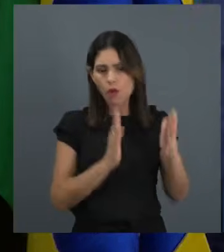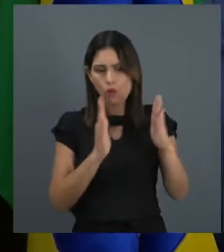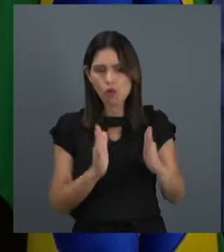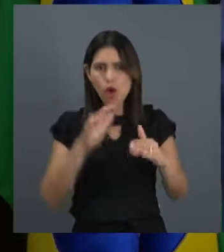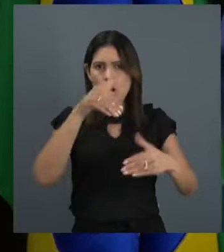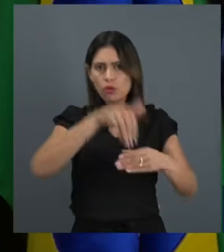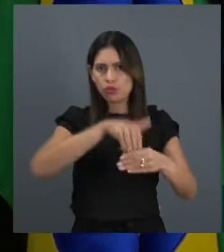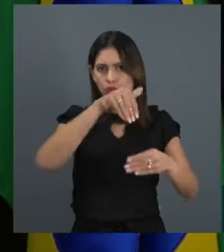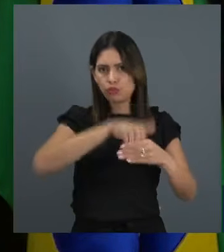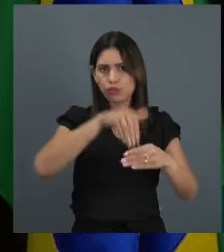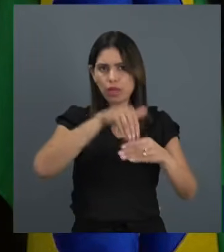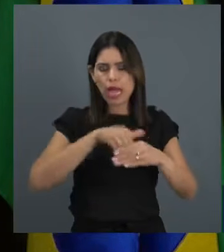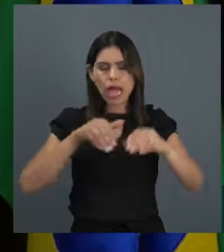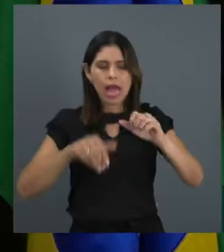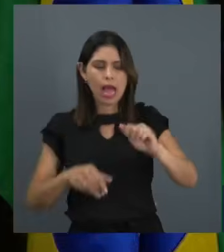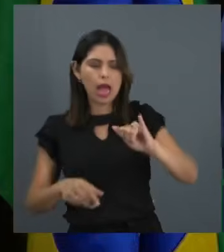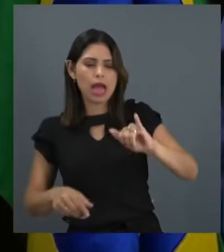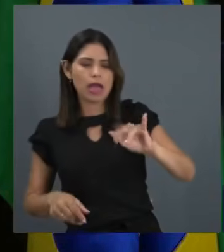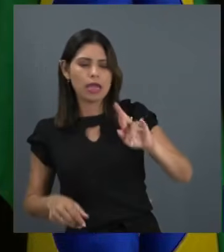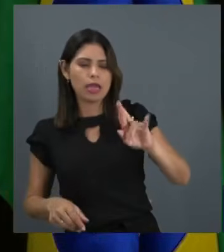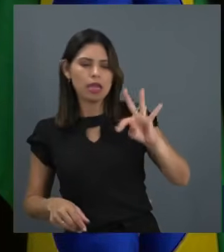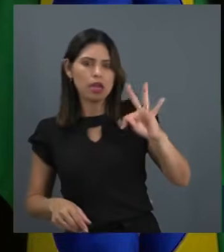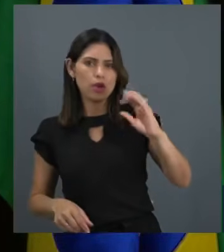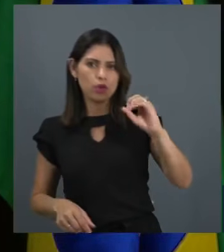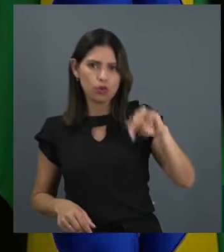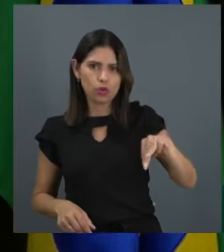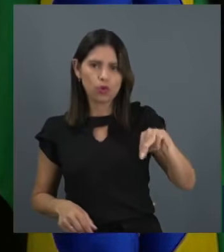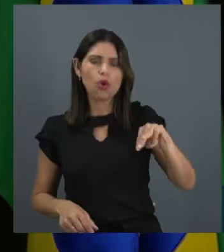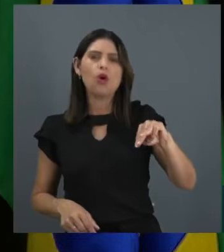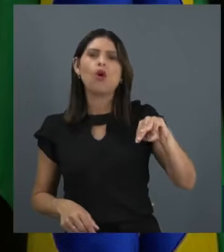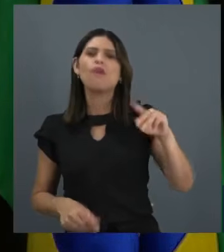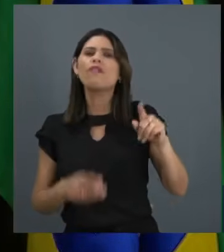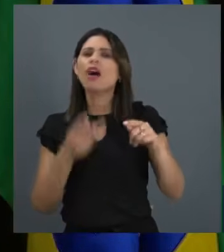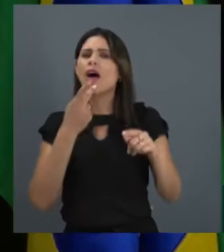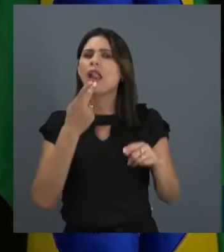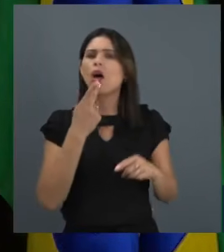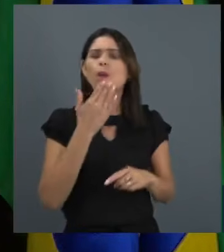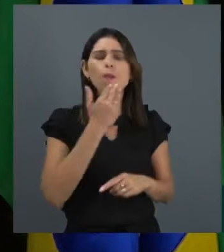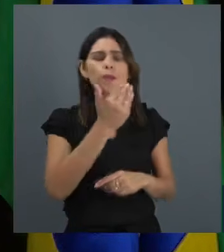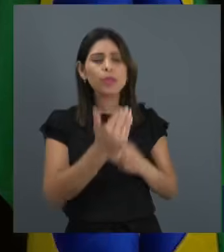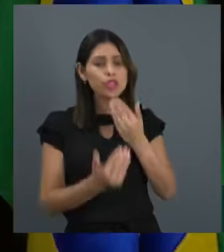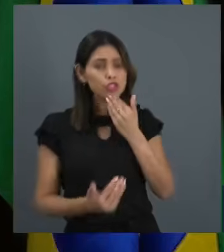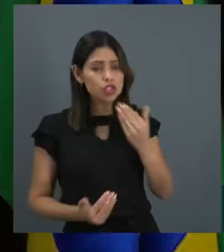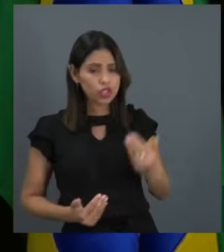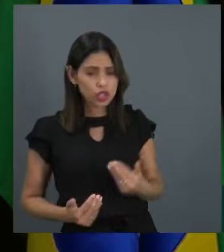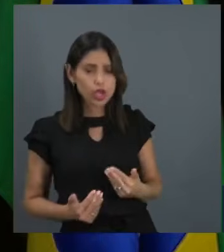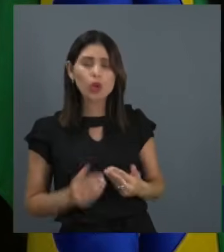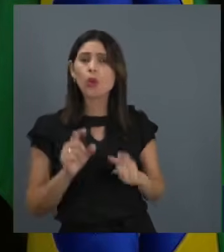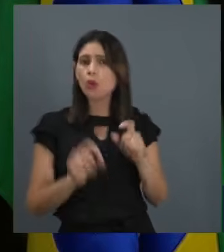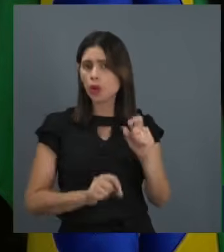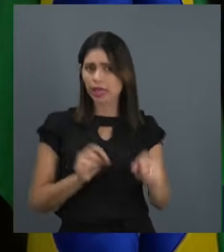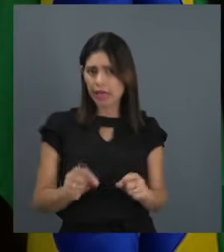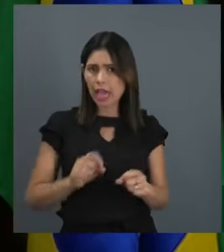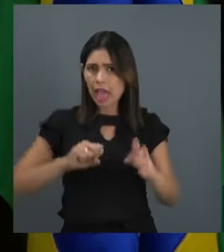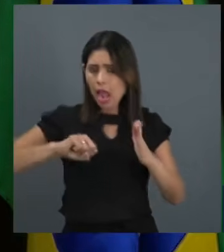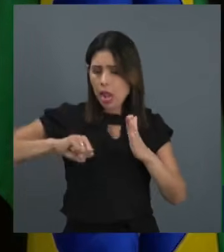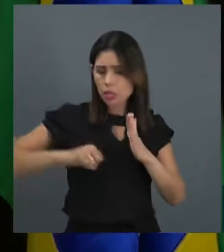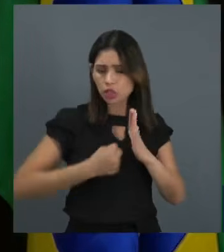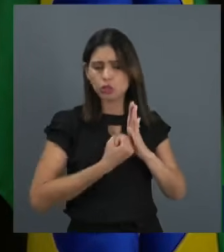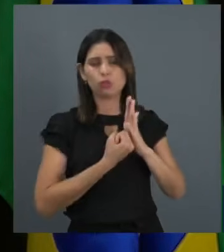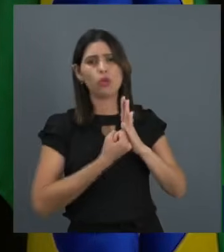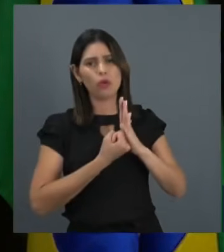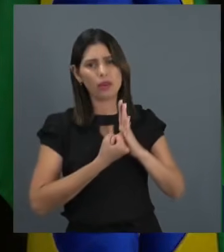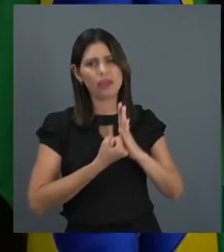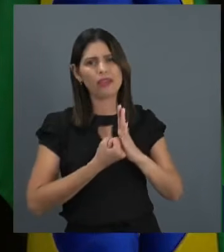Ayrton Vieira envia mensagem para Tagliaferro pedindo ações que pudessem embasar a decisão de bloquear